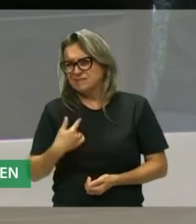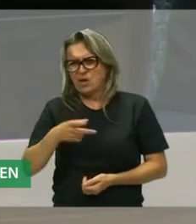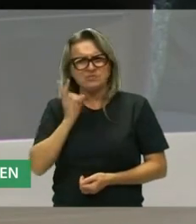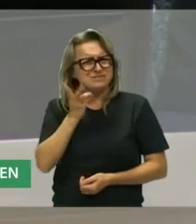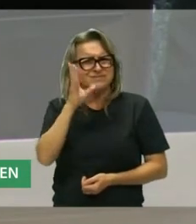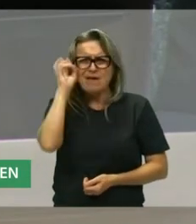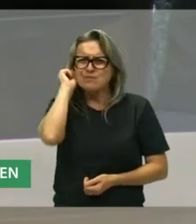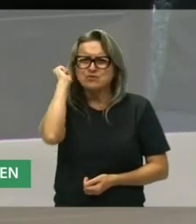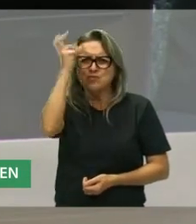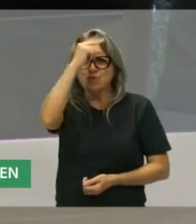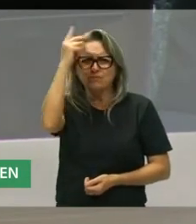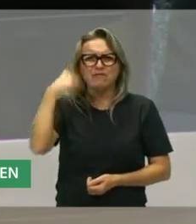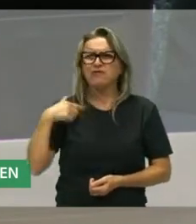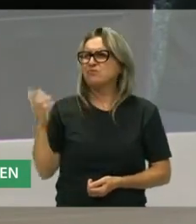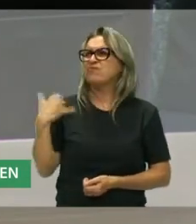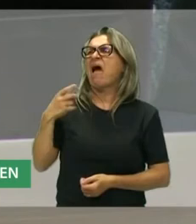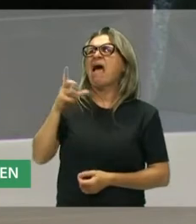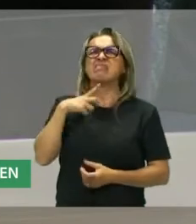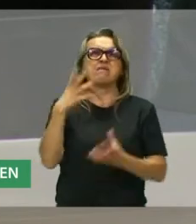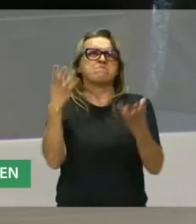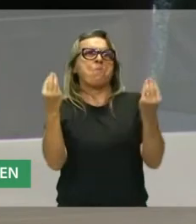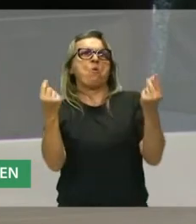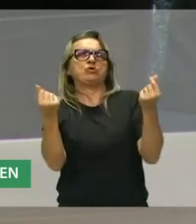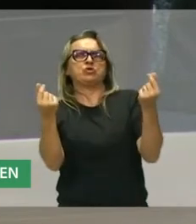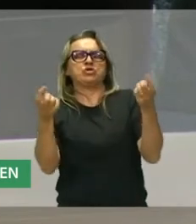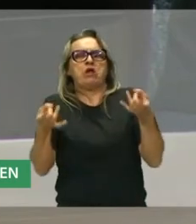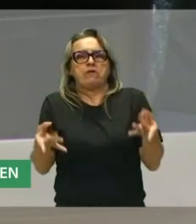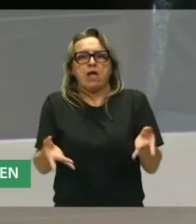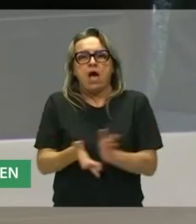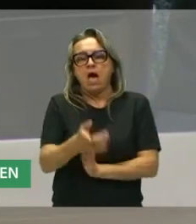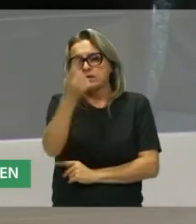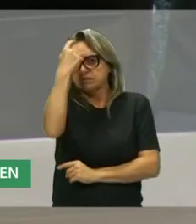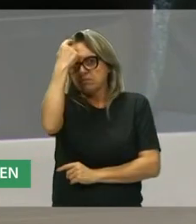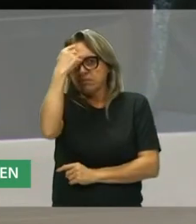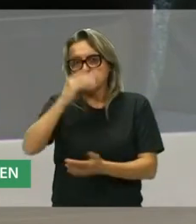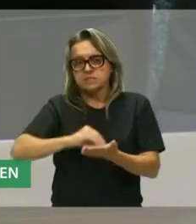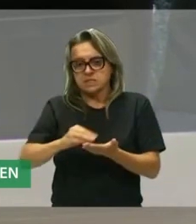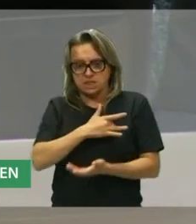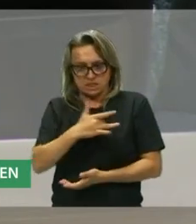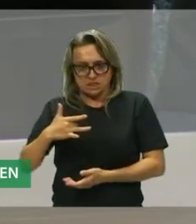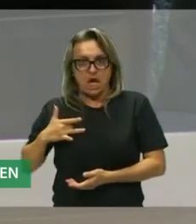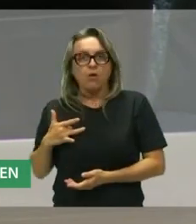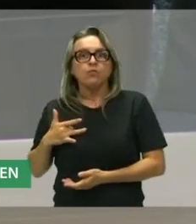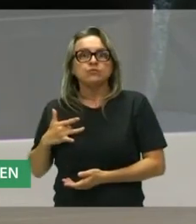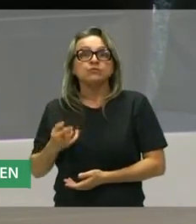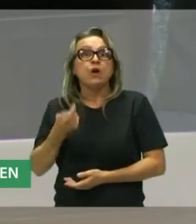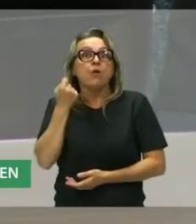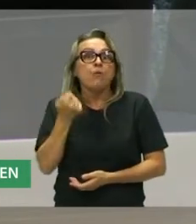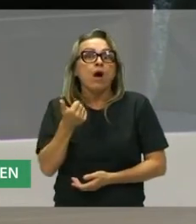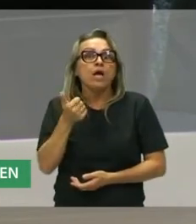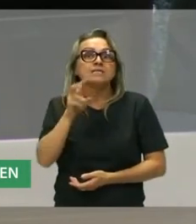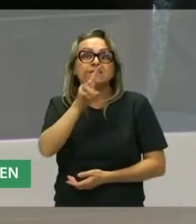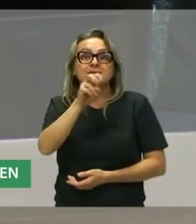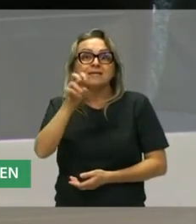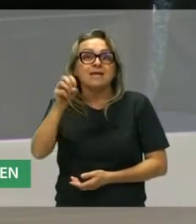Porque a prefeitura acha que a Secretaria de Saúde é um poço sem fundo. É quase 500 milhões por